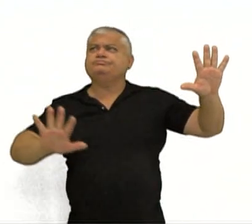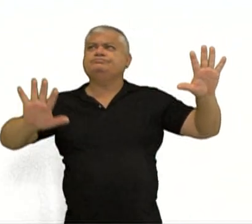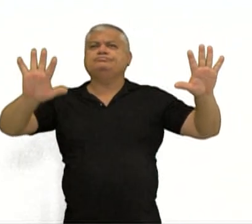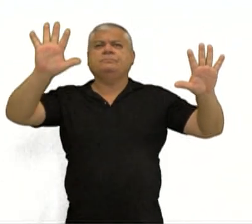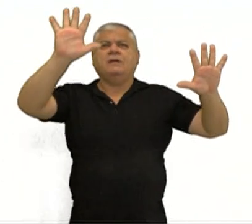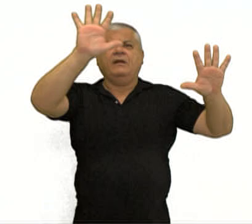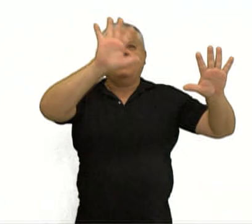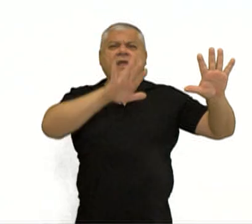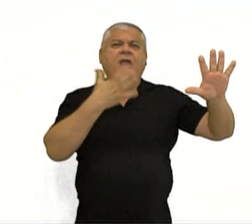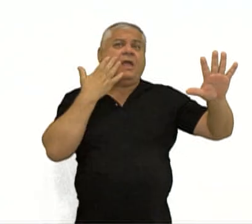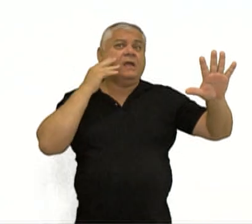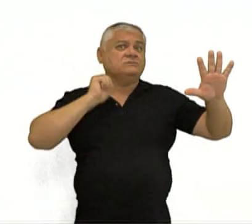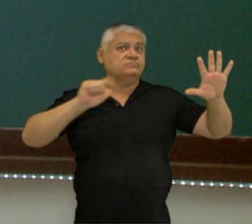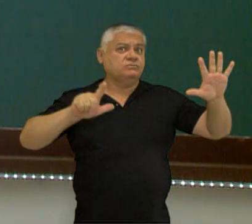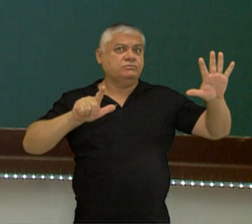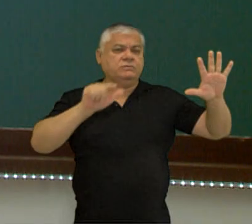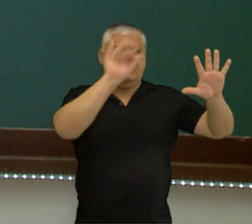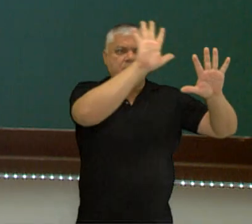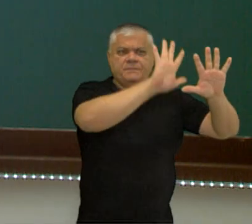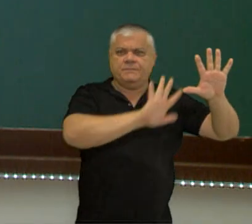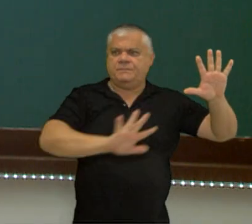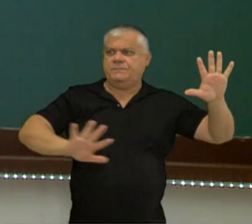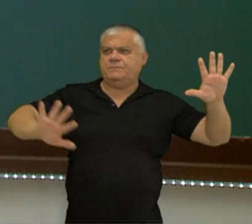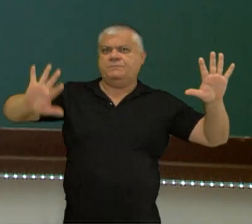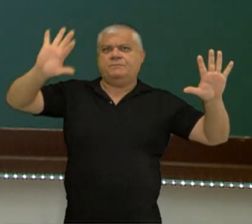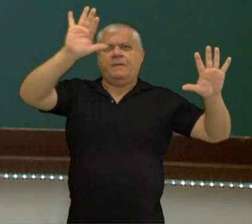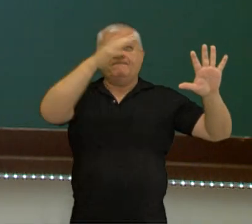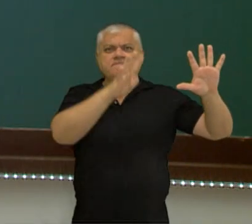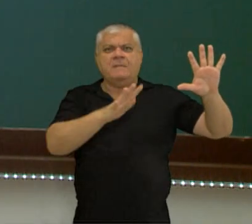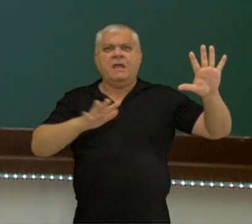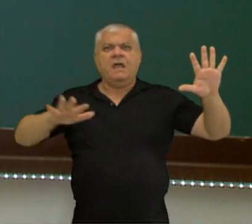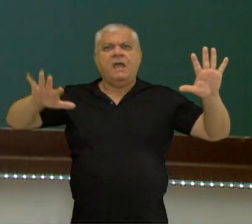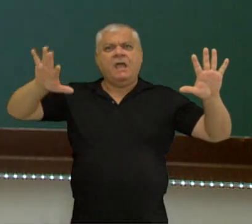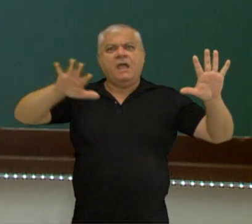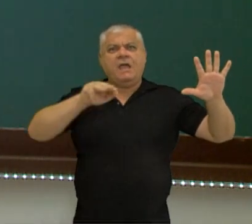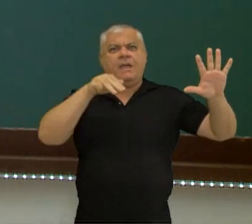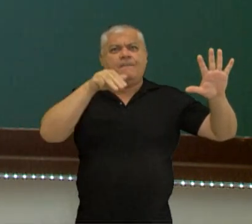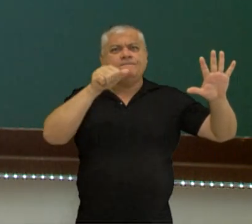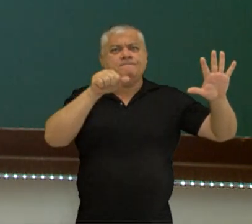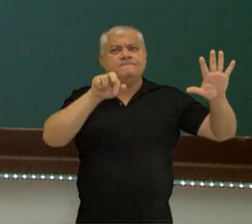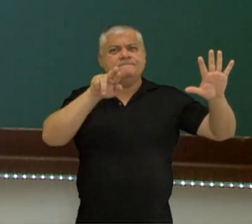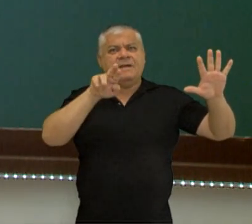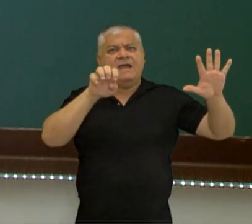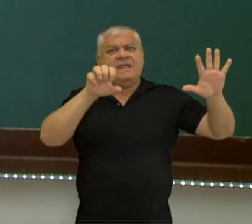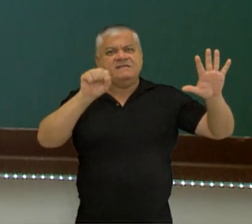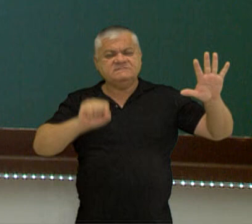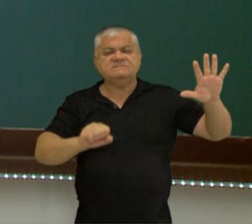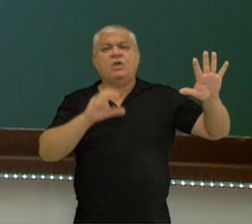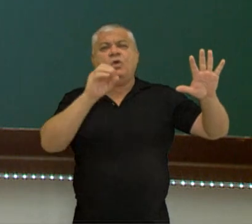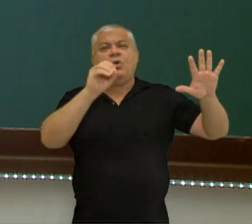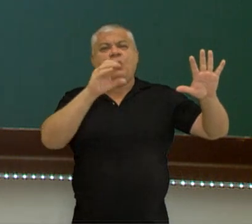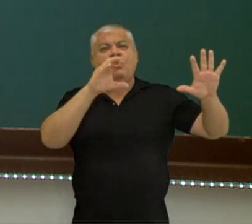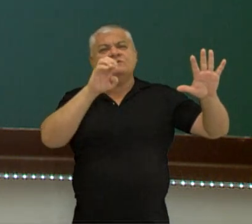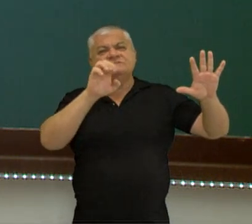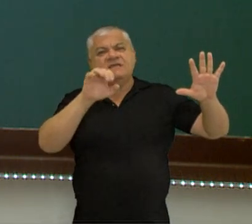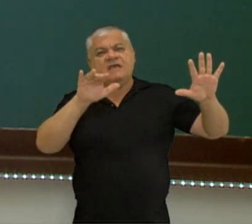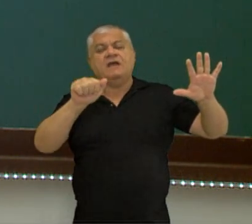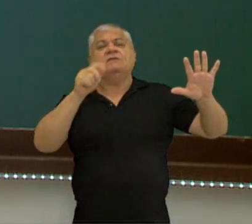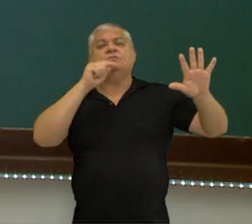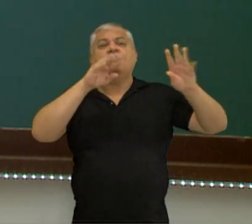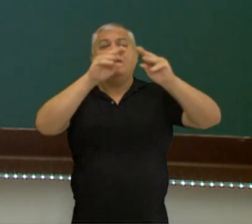mapa, nós temos os oceanos e os mares. E as porções de terras, que são chamadas de